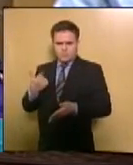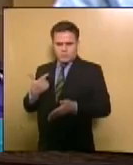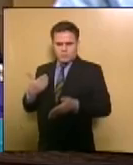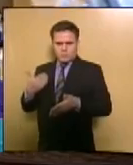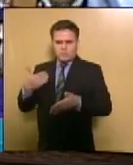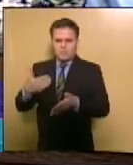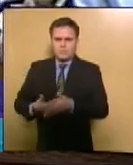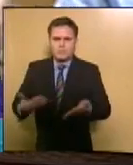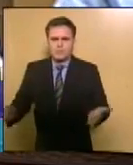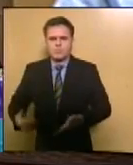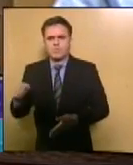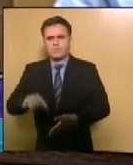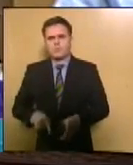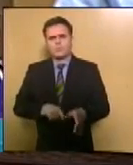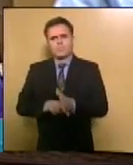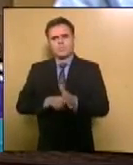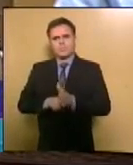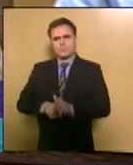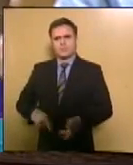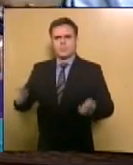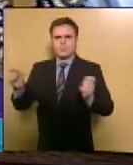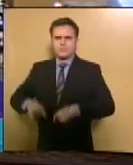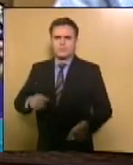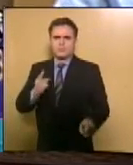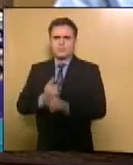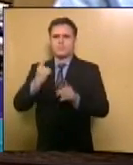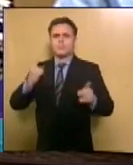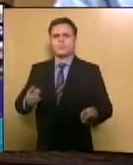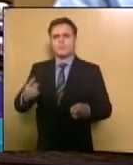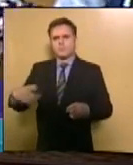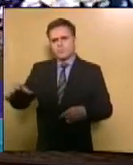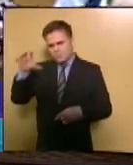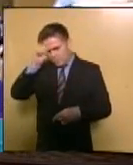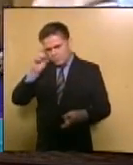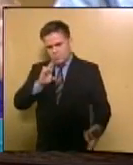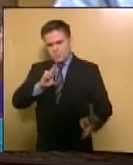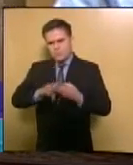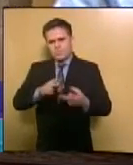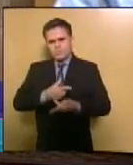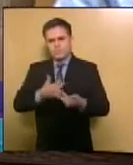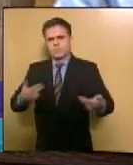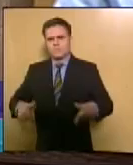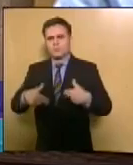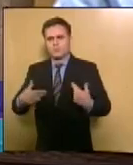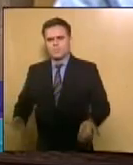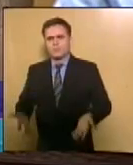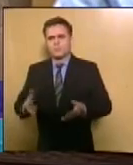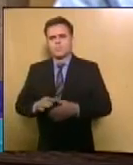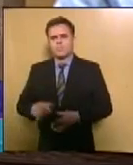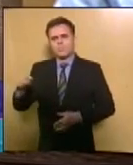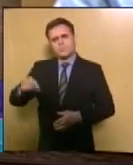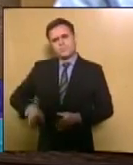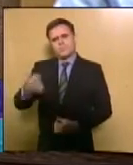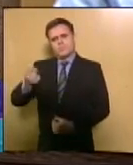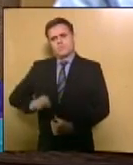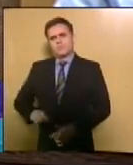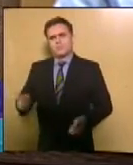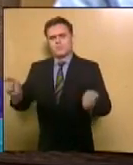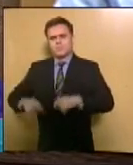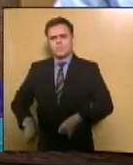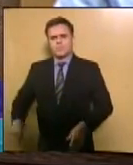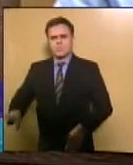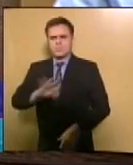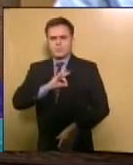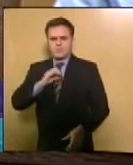cá que a gente começou esse estudo é que por mais que a gente aprend esse drogas e armas e prisões e quem é sergipana que sabe que a polícia é muito